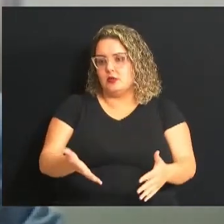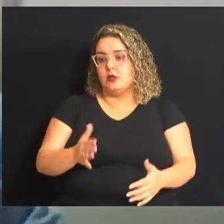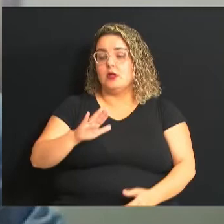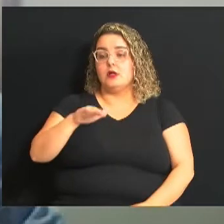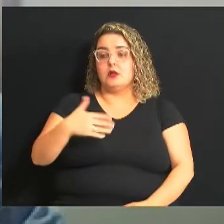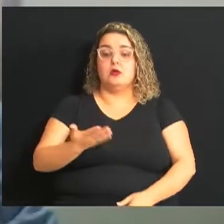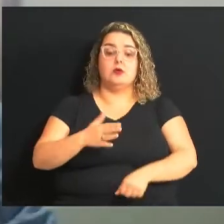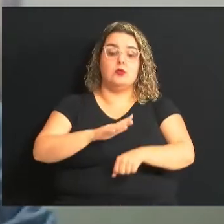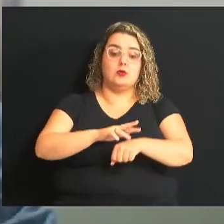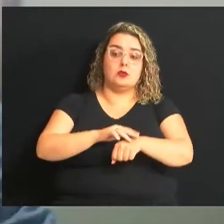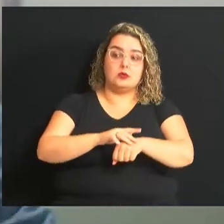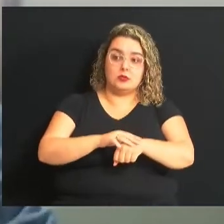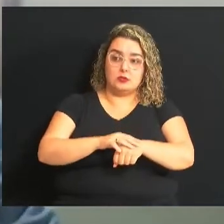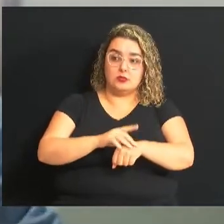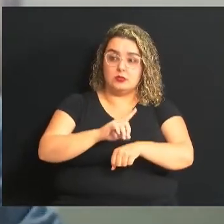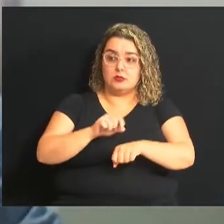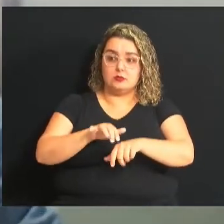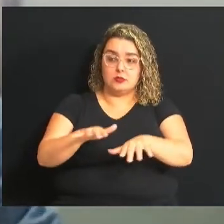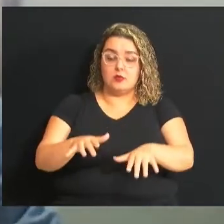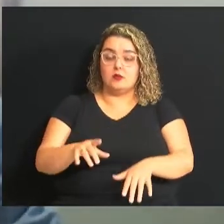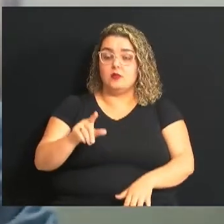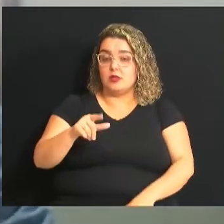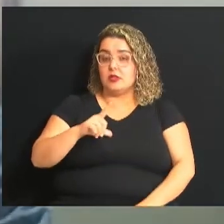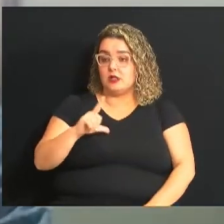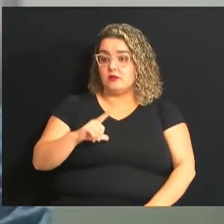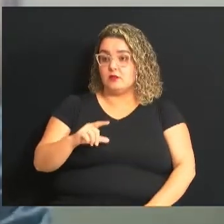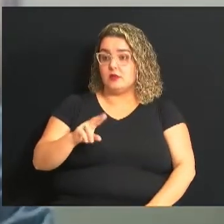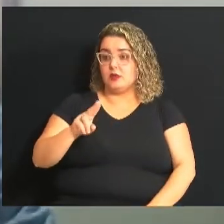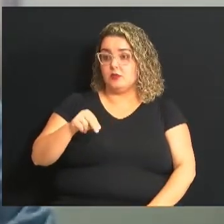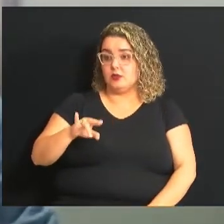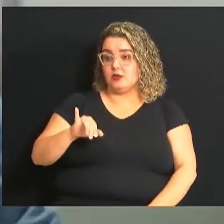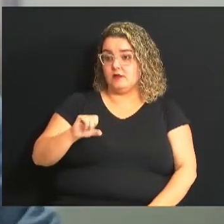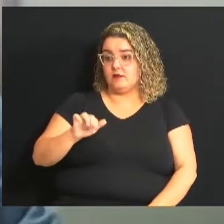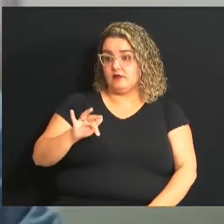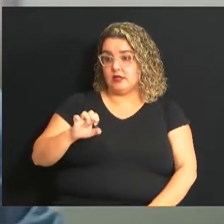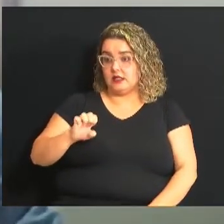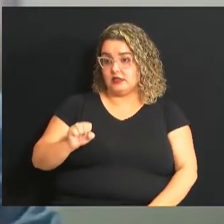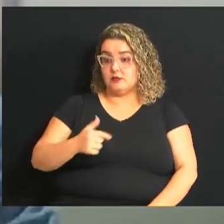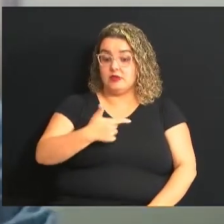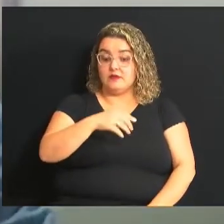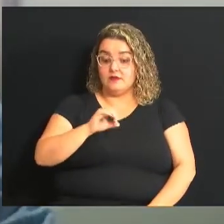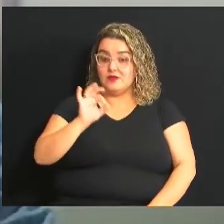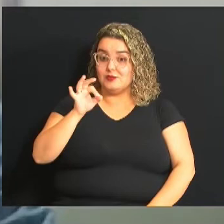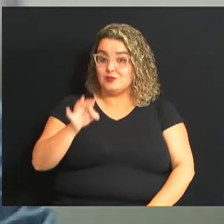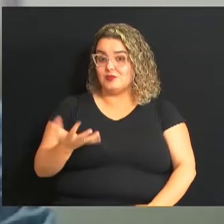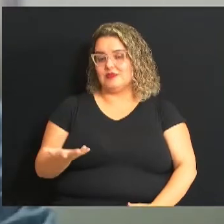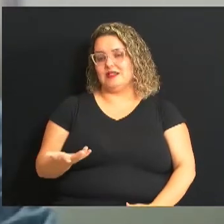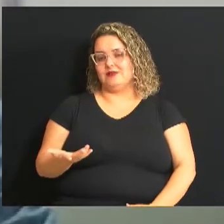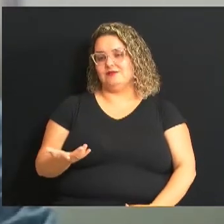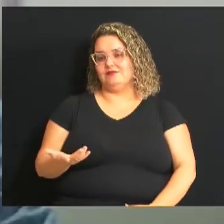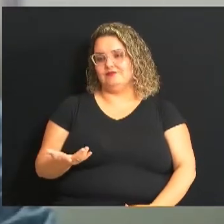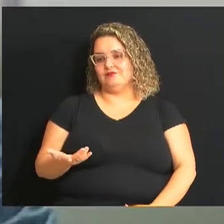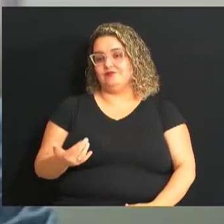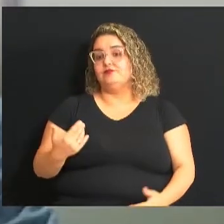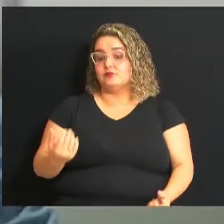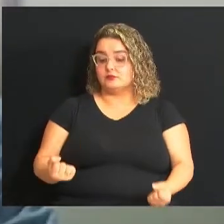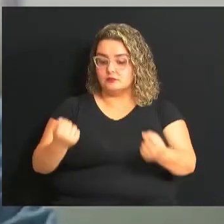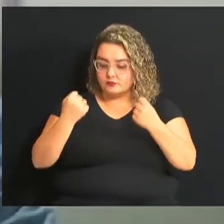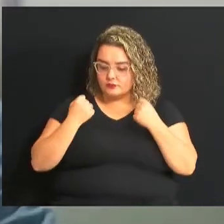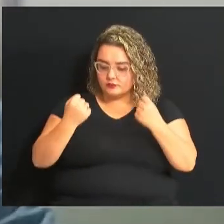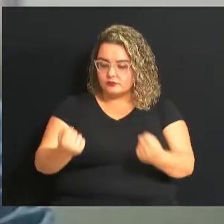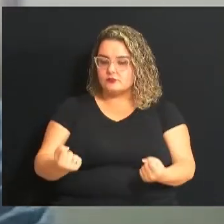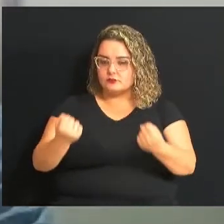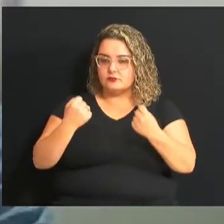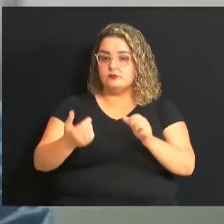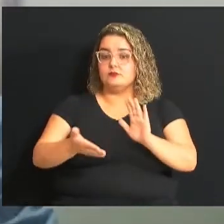não transmissíveis foi considerado pela Unifesp mais ou menos 20% desse valor. Então, assim, a atividade física ela vem como uma proposta